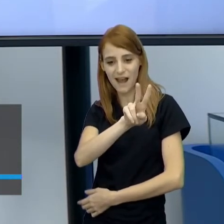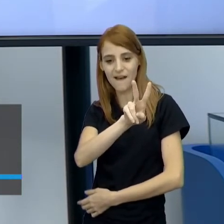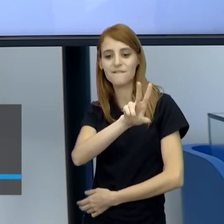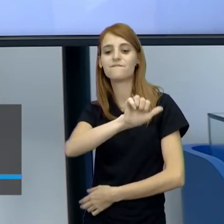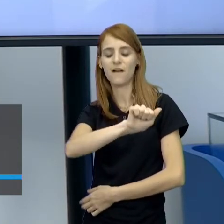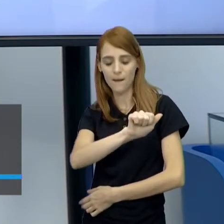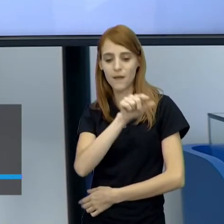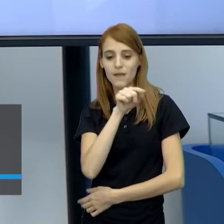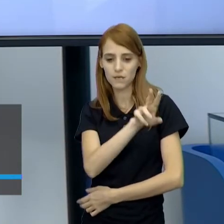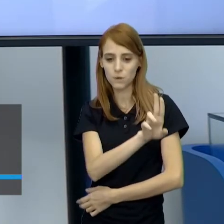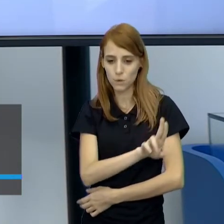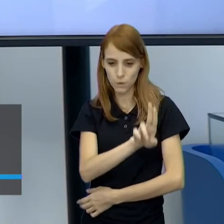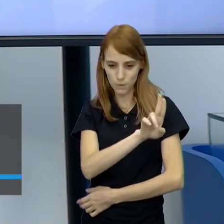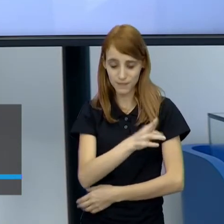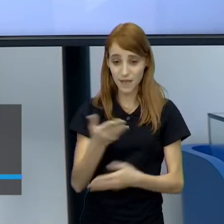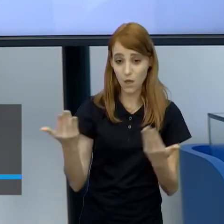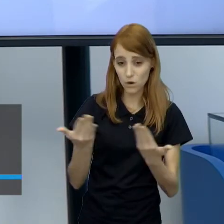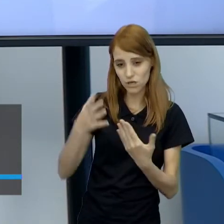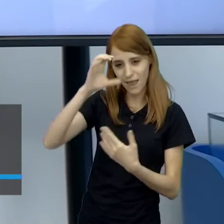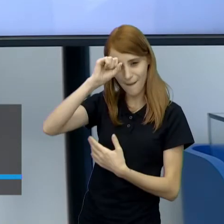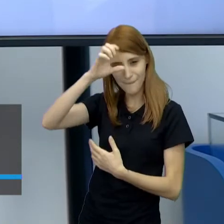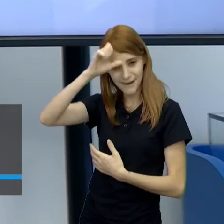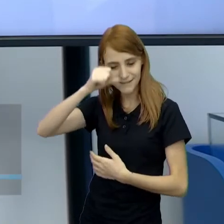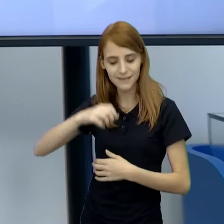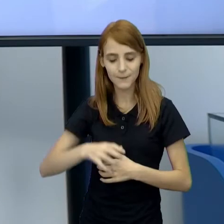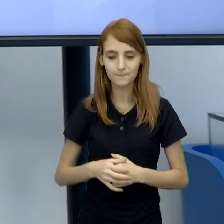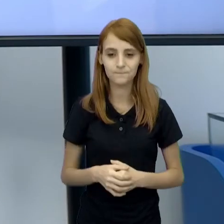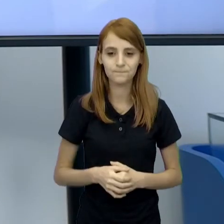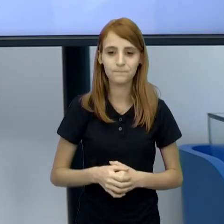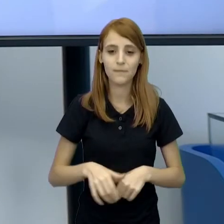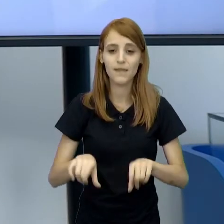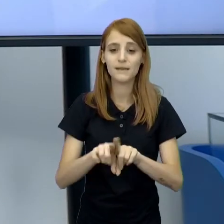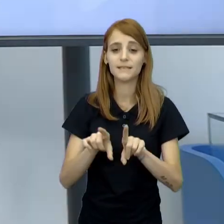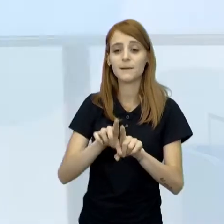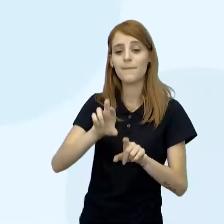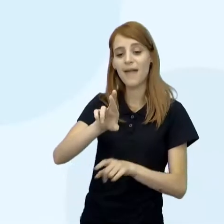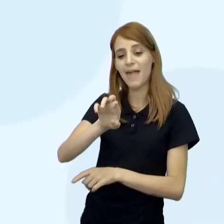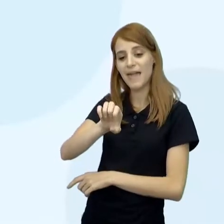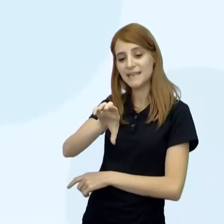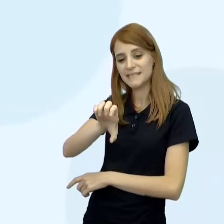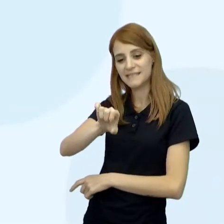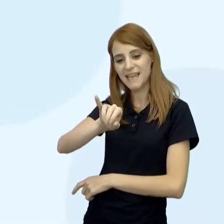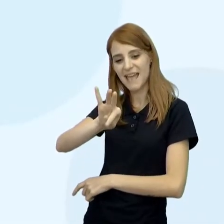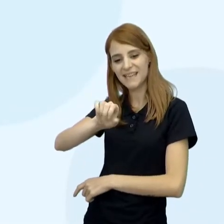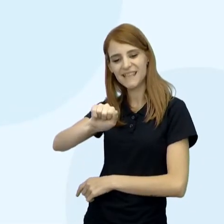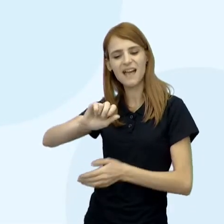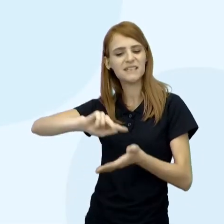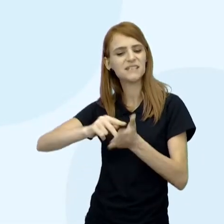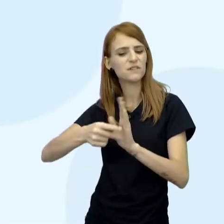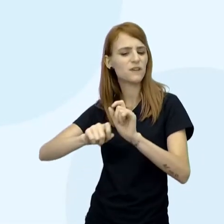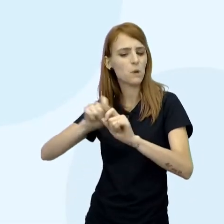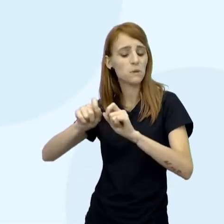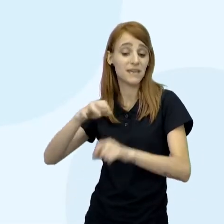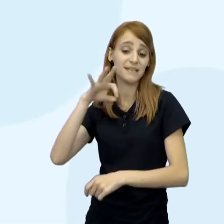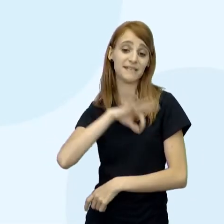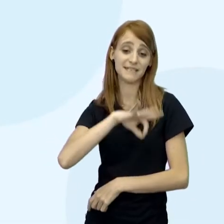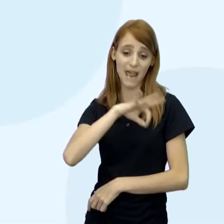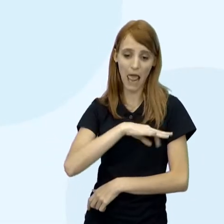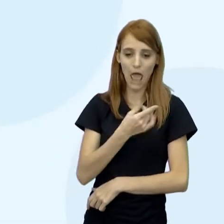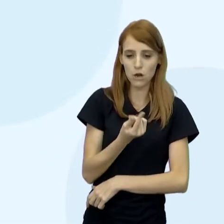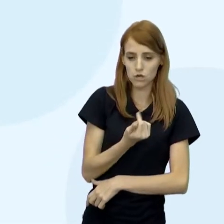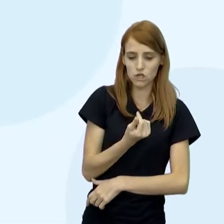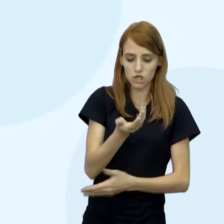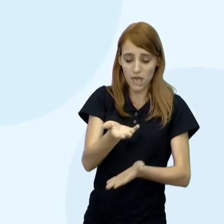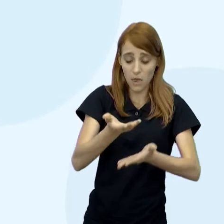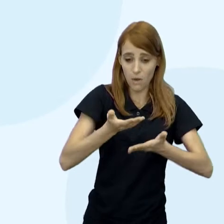Então a gente vai tratar sobre isso. A receita, que é quanto eu ganho, o que entra aí na minha casa